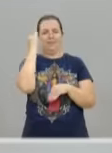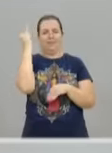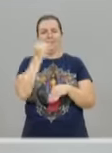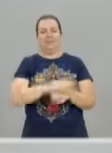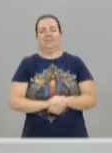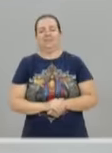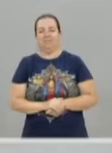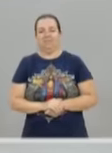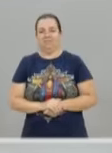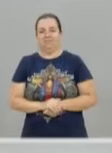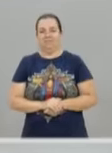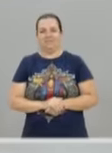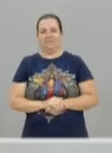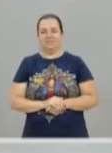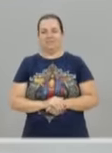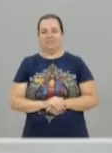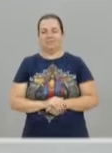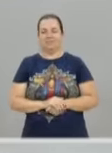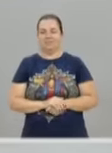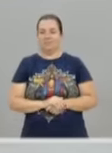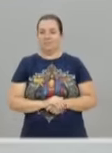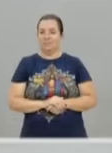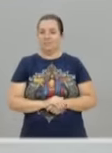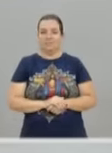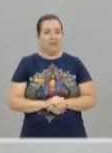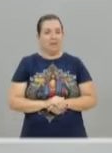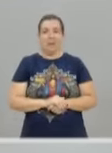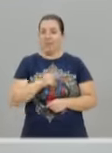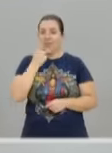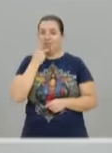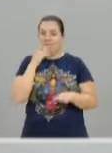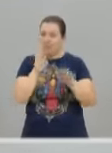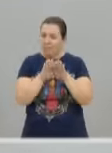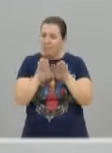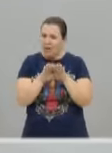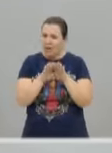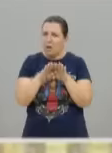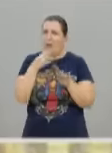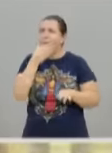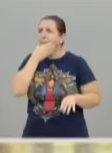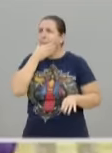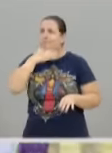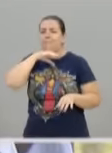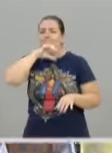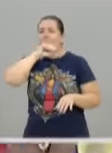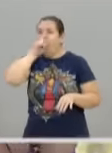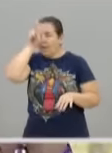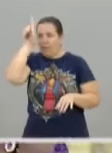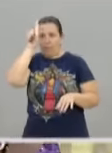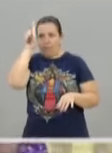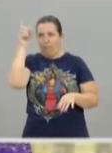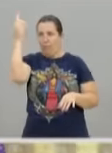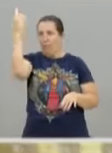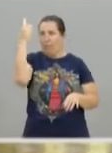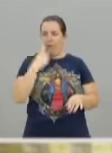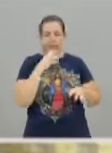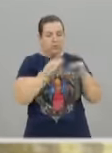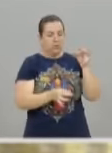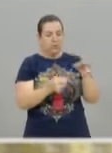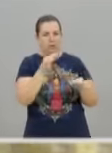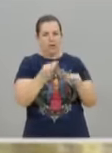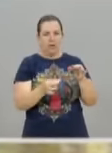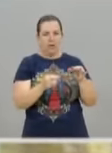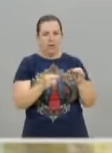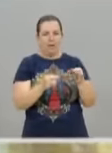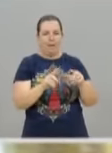evangelho dizendo o pai não veio para julgar nem eu vim para julgar eu vim para anunciar as pessoas